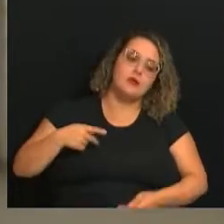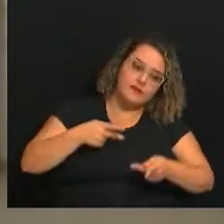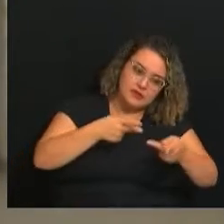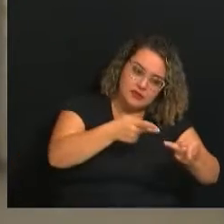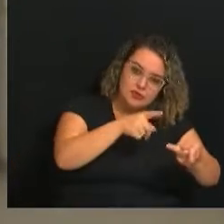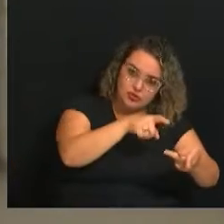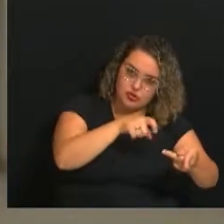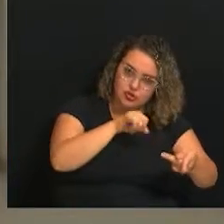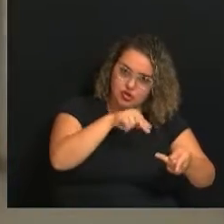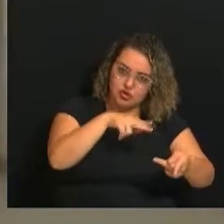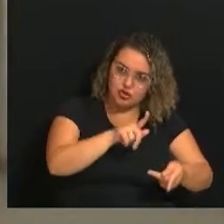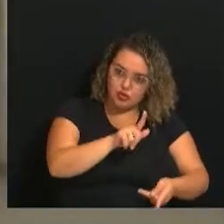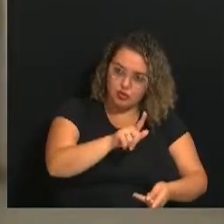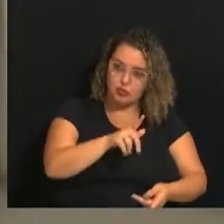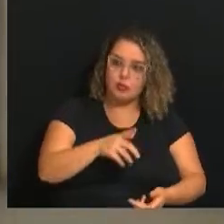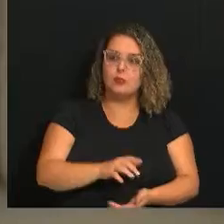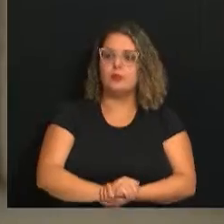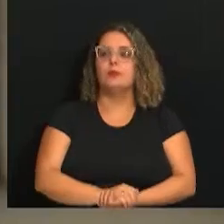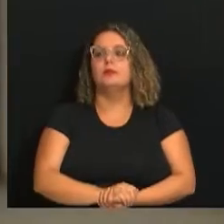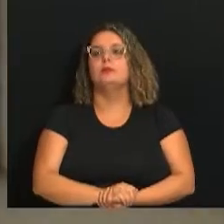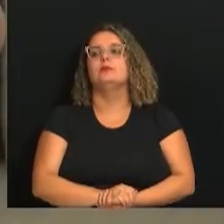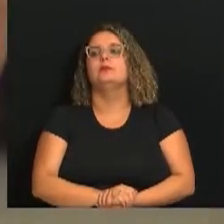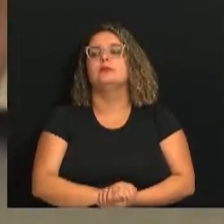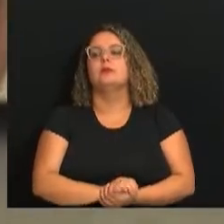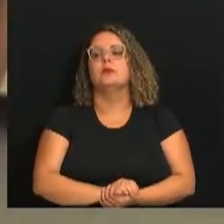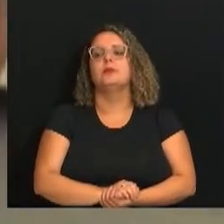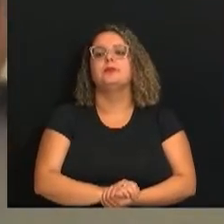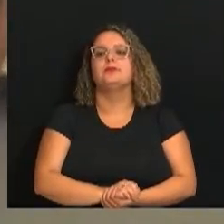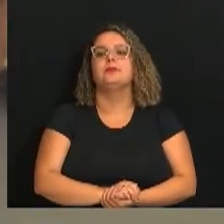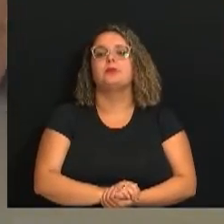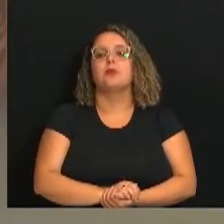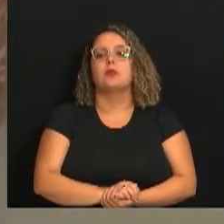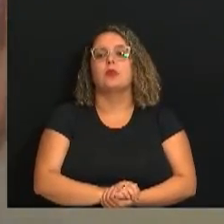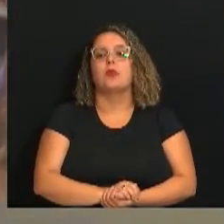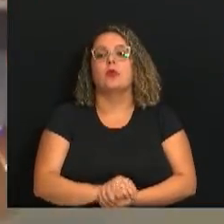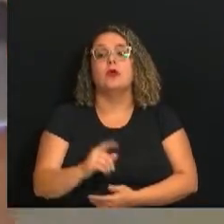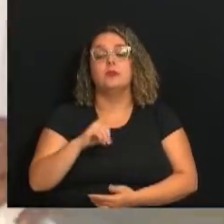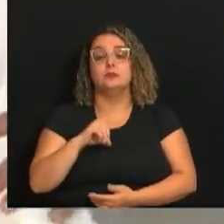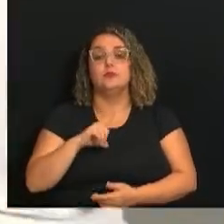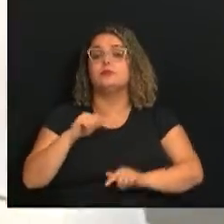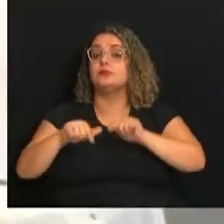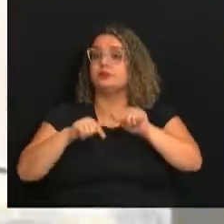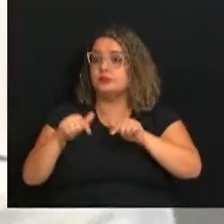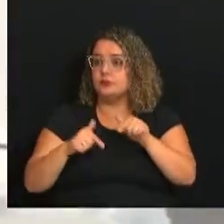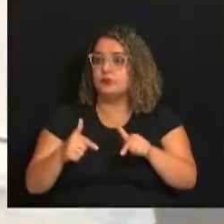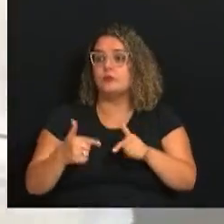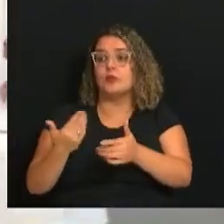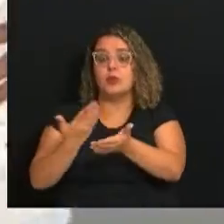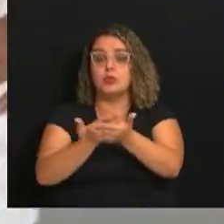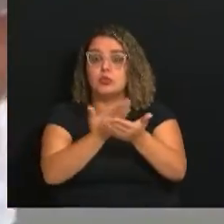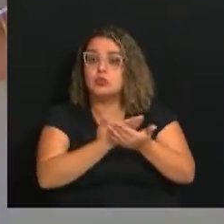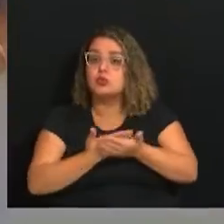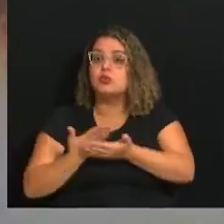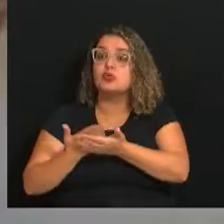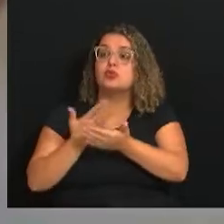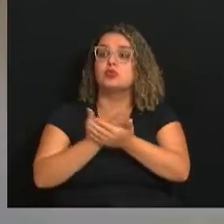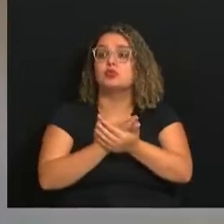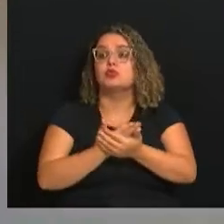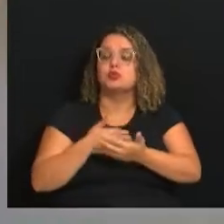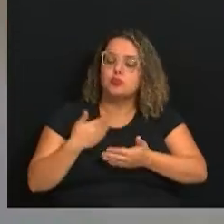dias só dentro da comunidade. Só lá na aldeia Ipavu, que é o nome. Bom, são